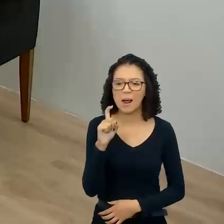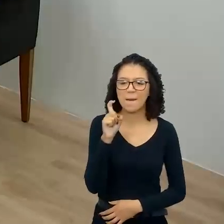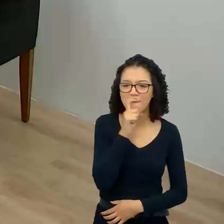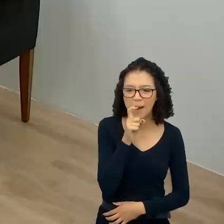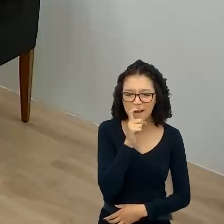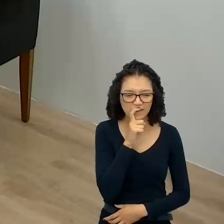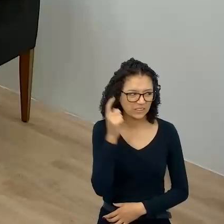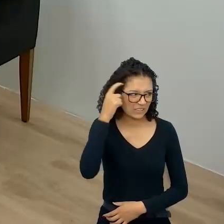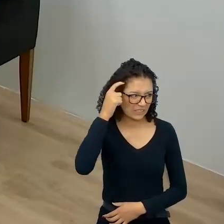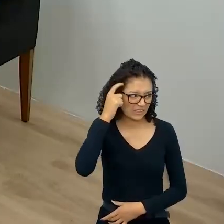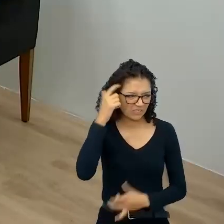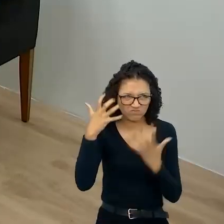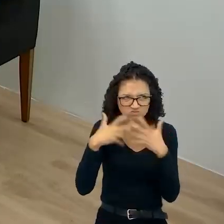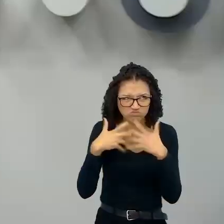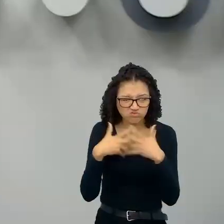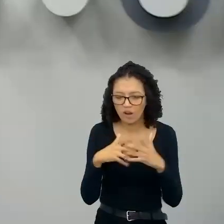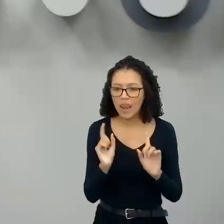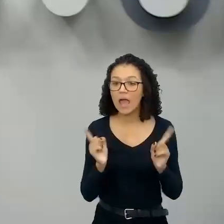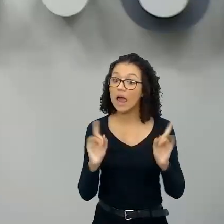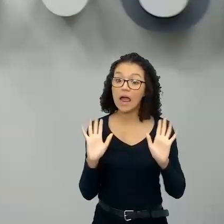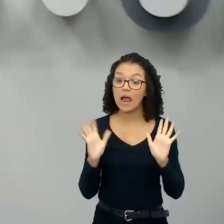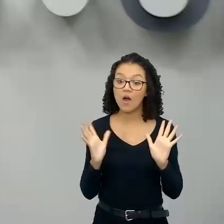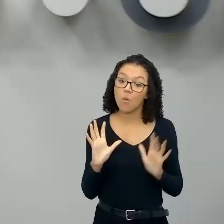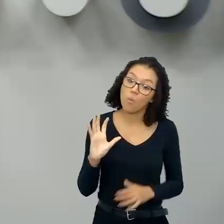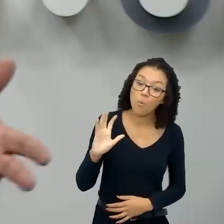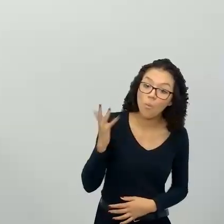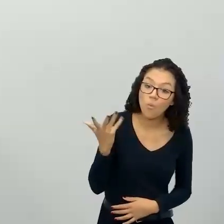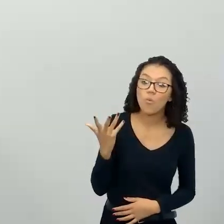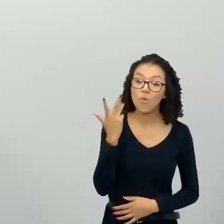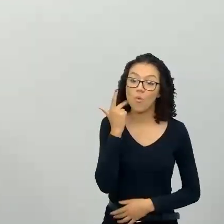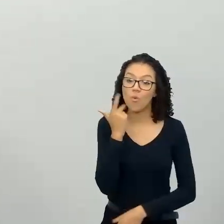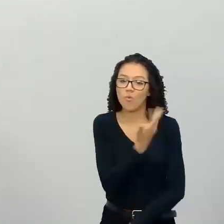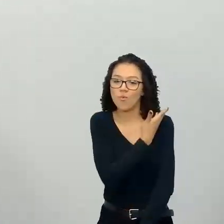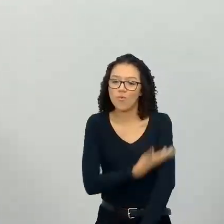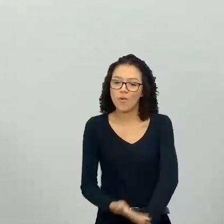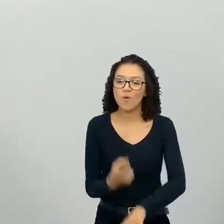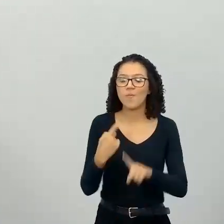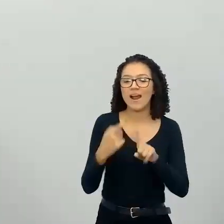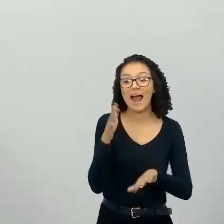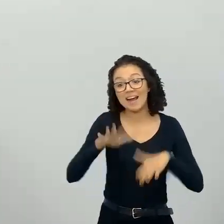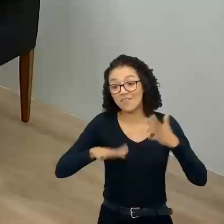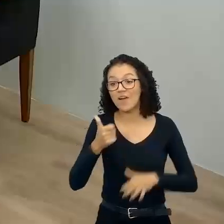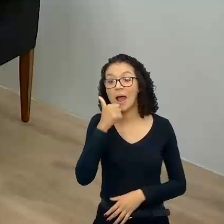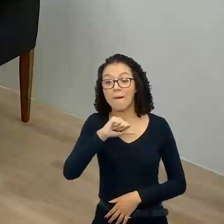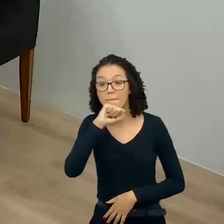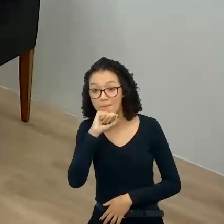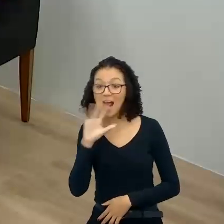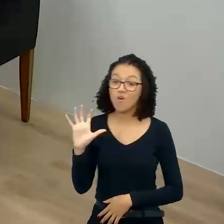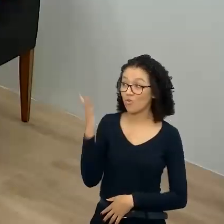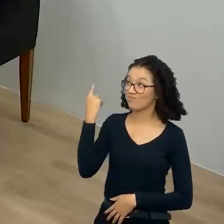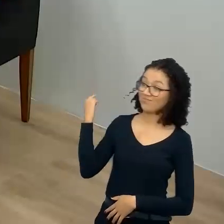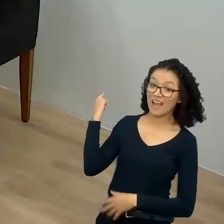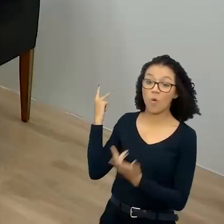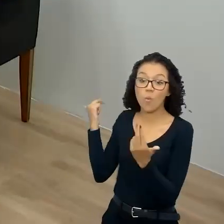avós utilizem dessa, entre aspas, mão de obra. Mesmo porque elas passaram por isso. Exatamente né? isso. É só a continuidade de um ciclo de